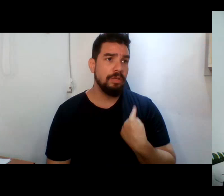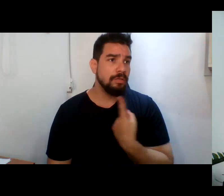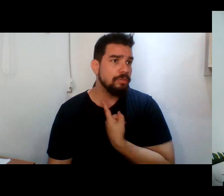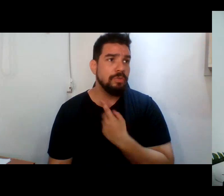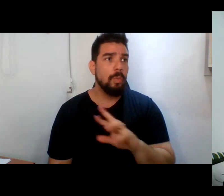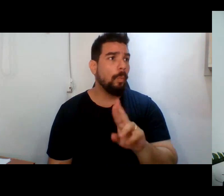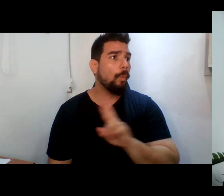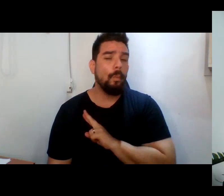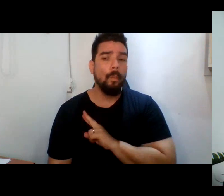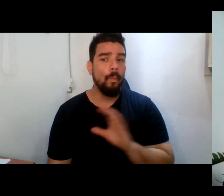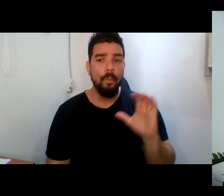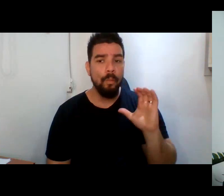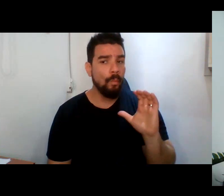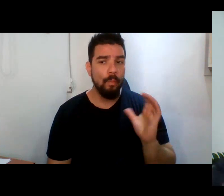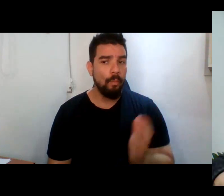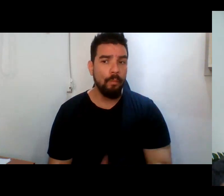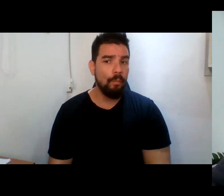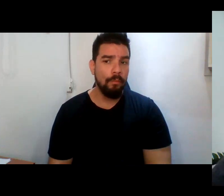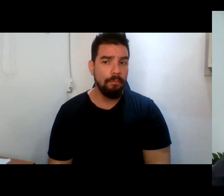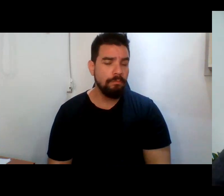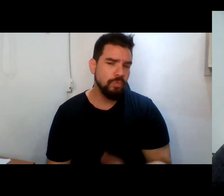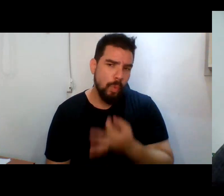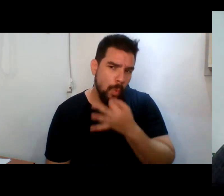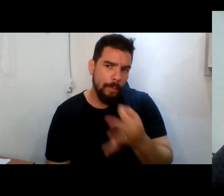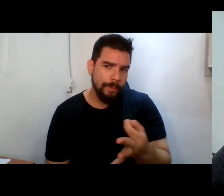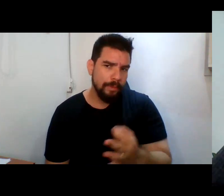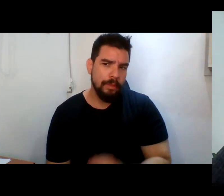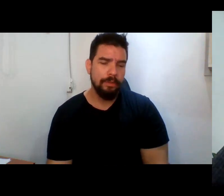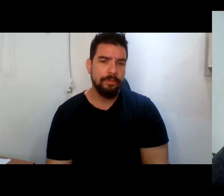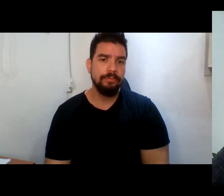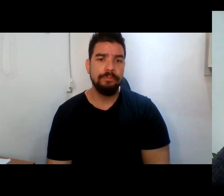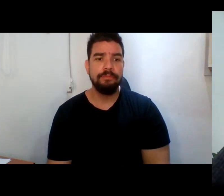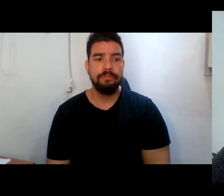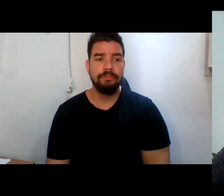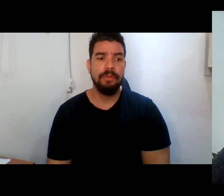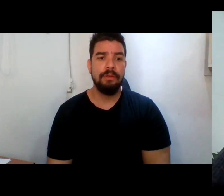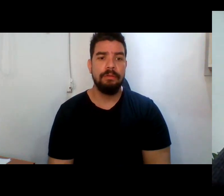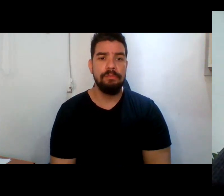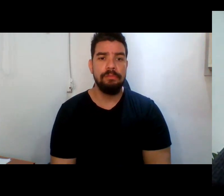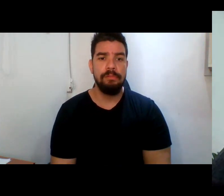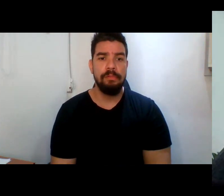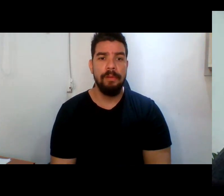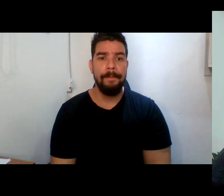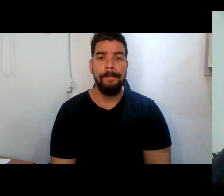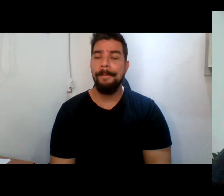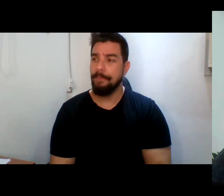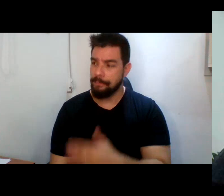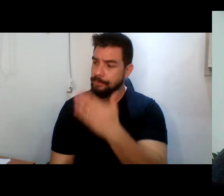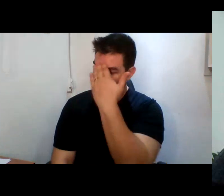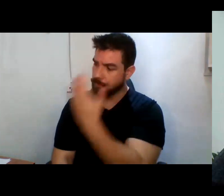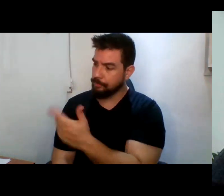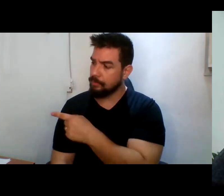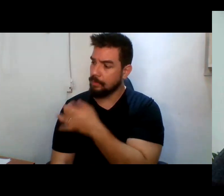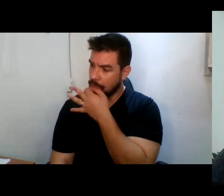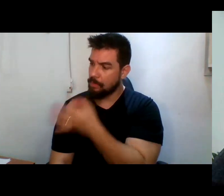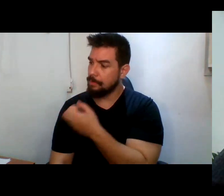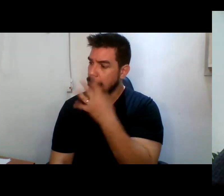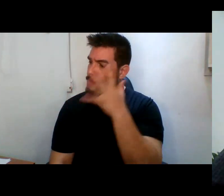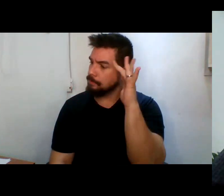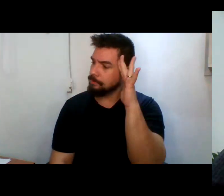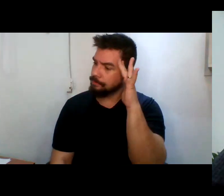resposta. É só um comentário mesmo. Não, eu agradeço, porque é bom para a gente